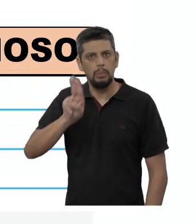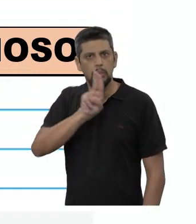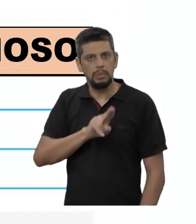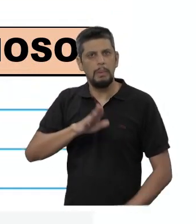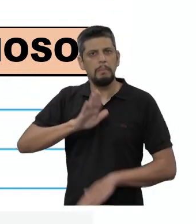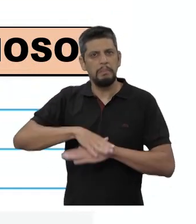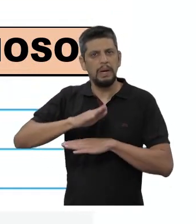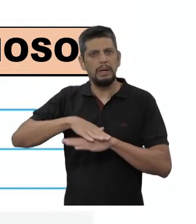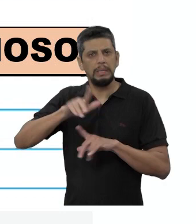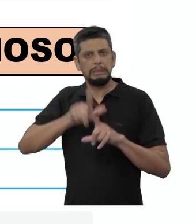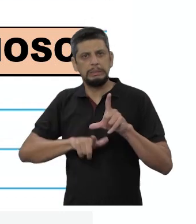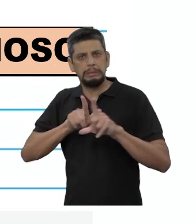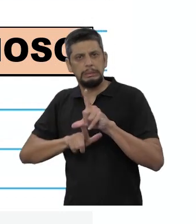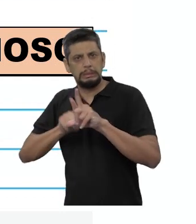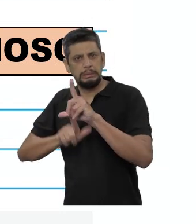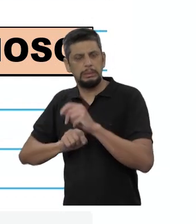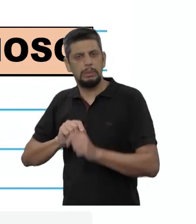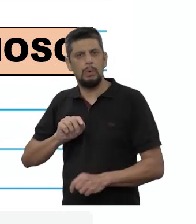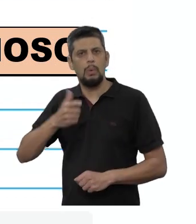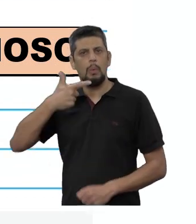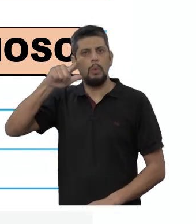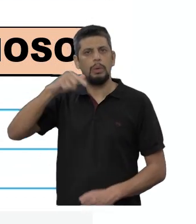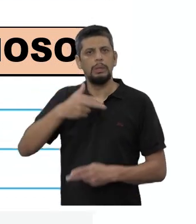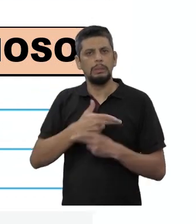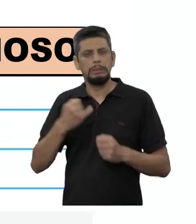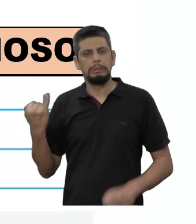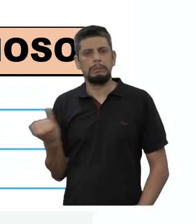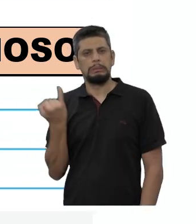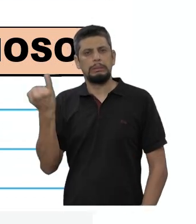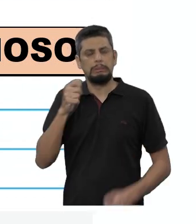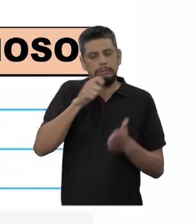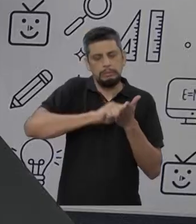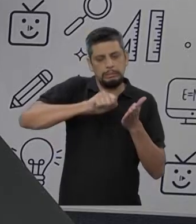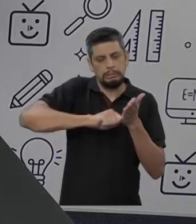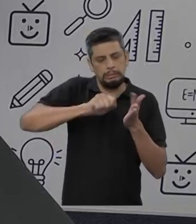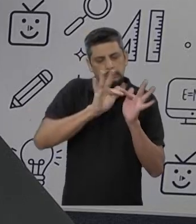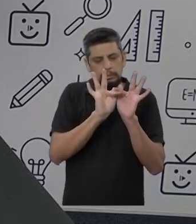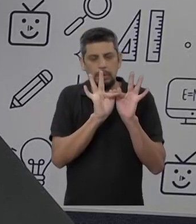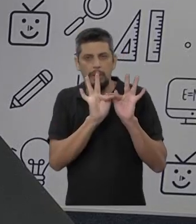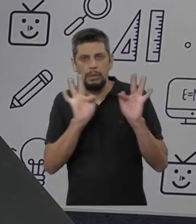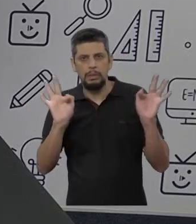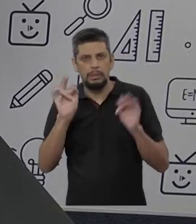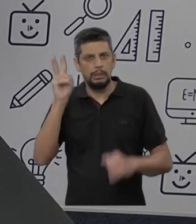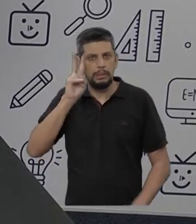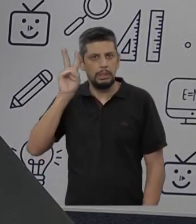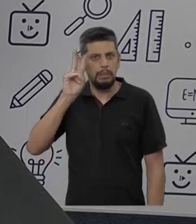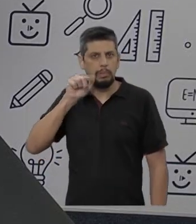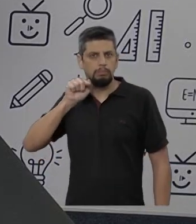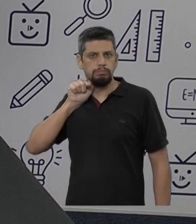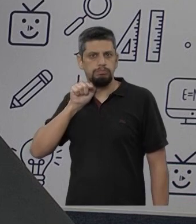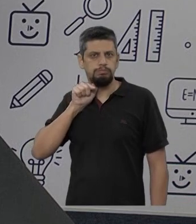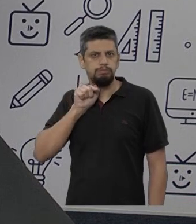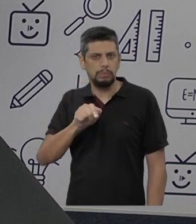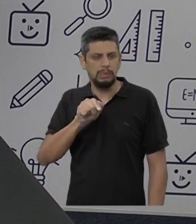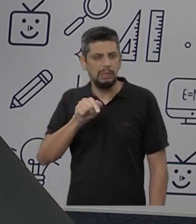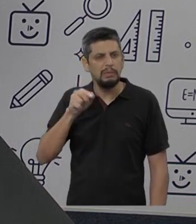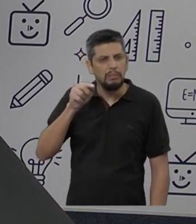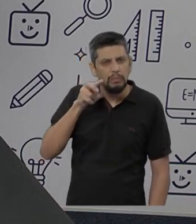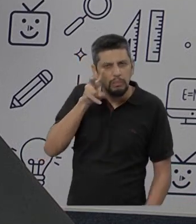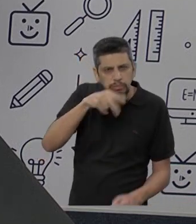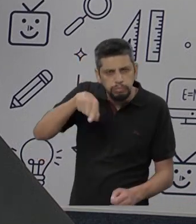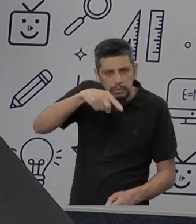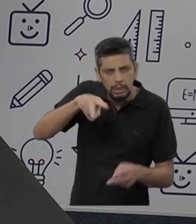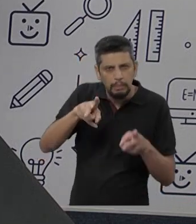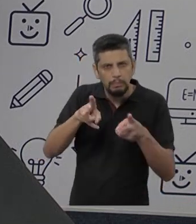mais letras. Uma outra coisa bastante importante na escrita das frases é lembrar da pontuação.